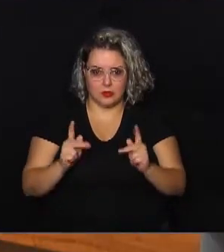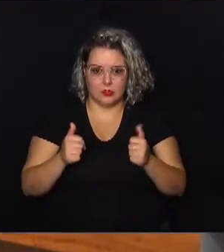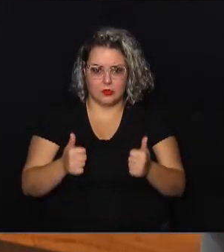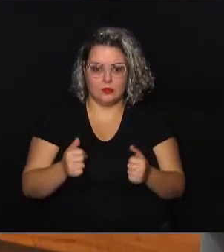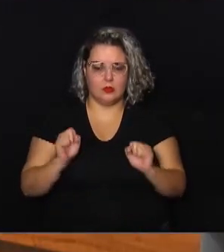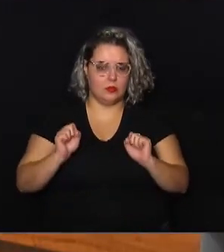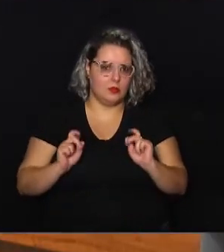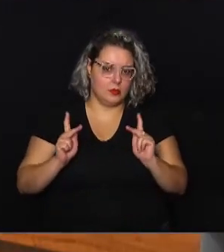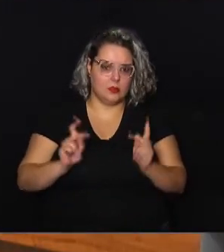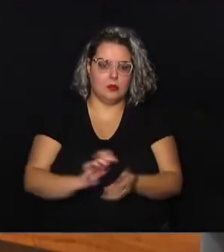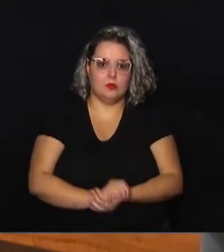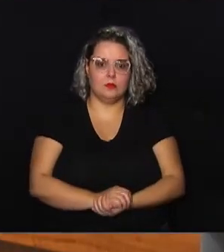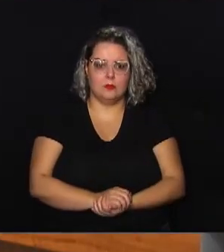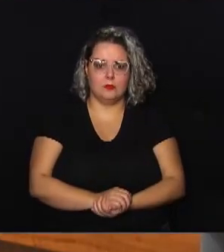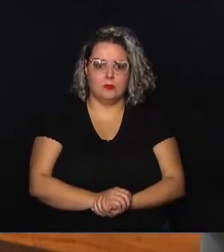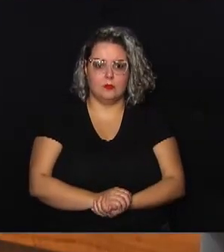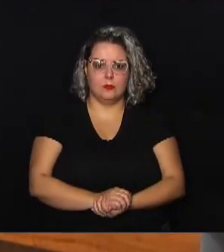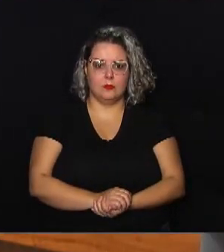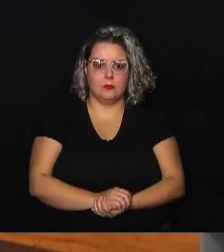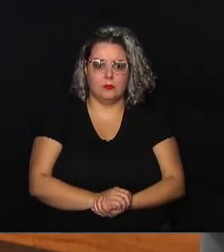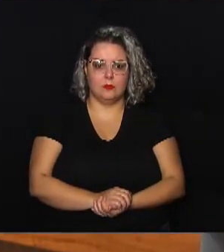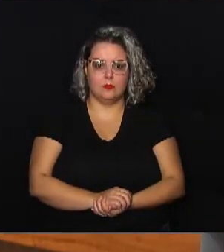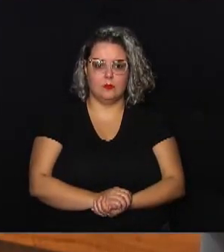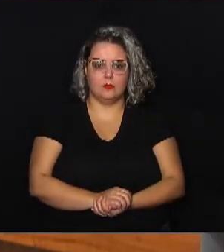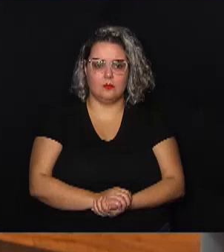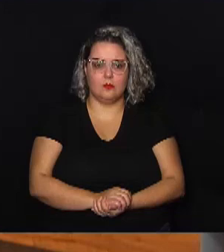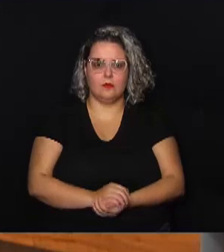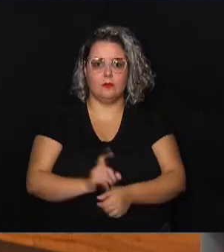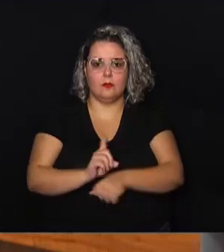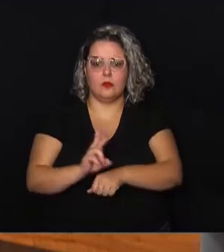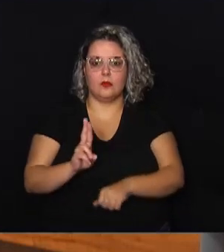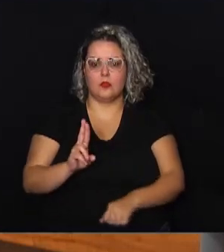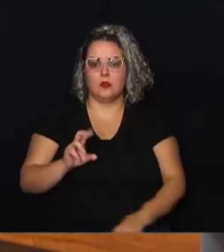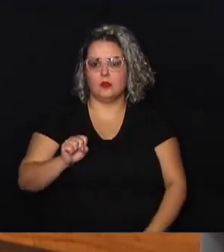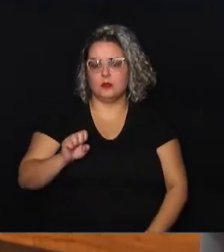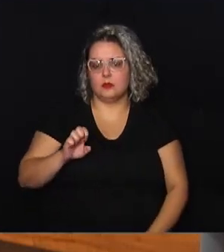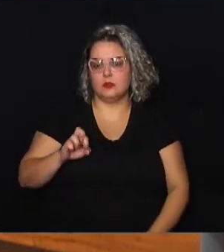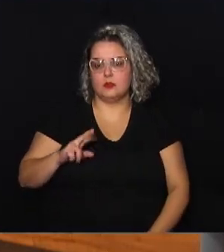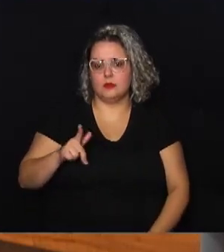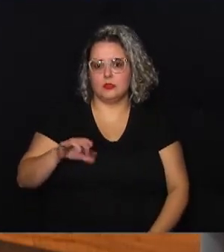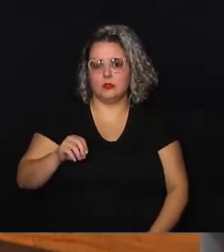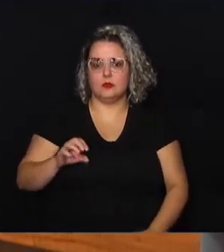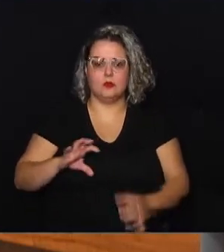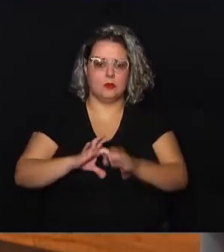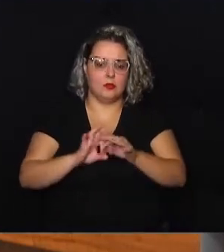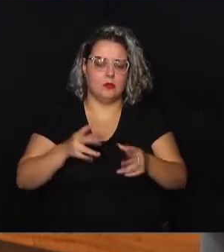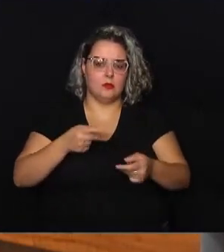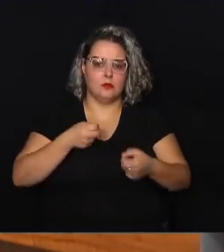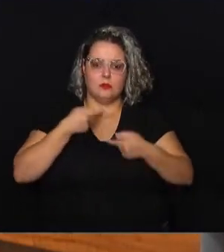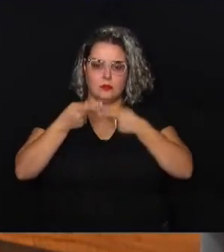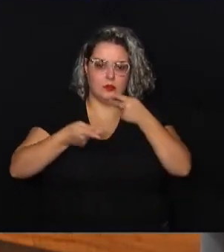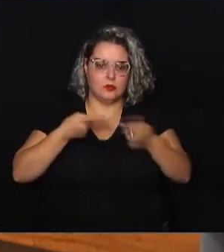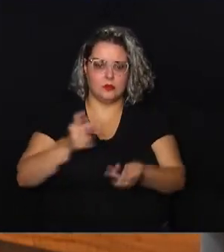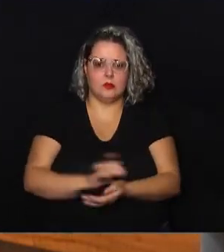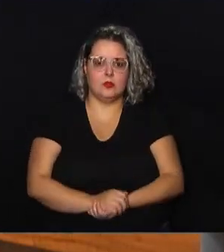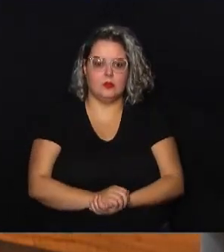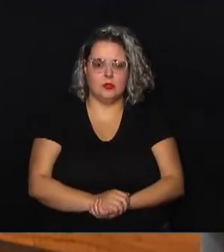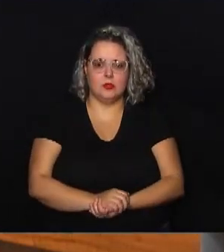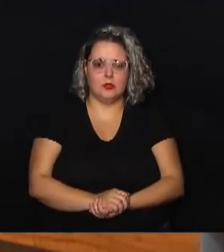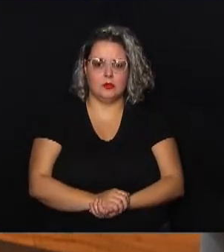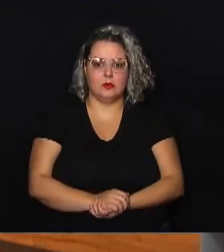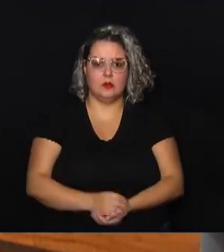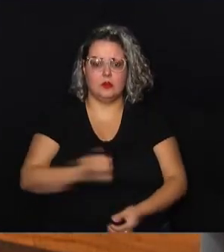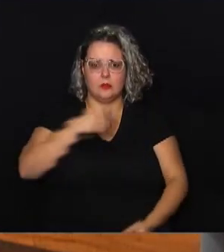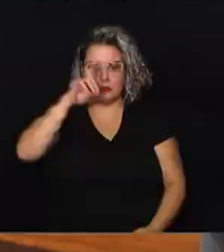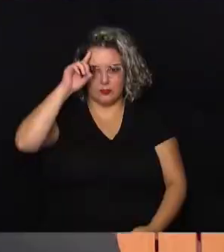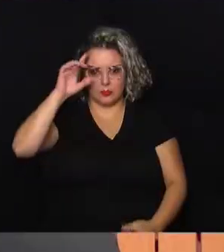bom. Presidente, doutor Sérgio, fique à vontade para suas considerações, apresentações, enfim. Bom dia a